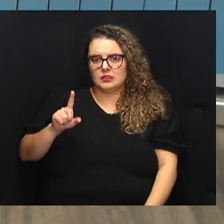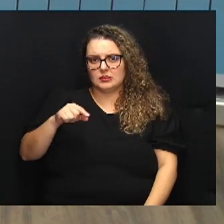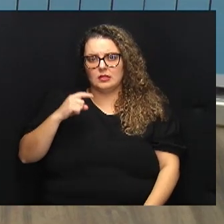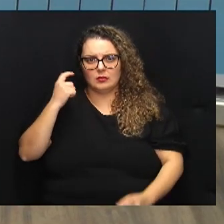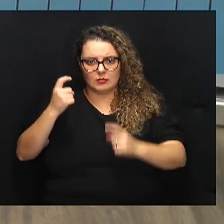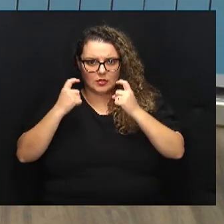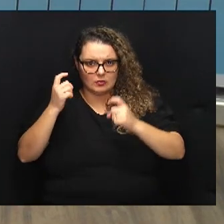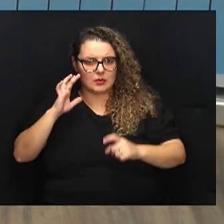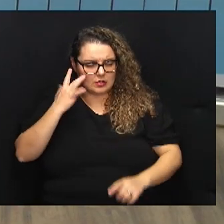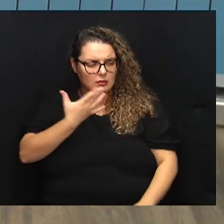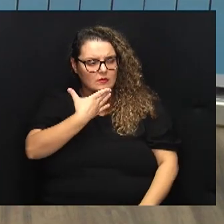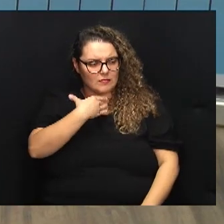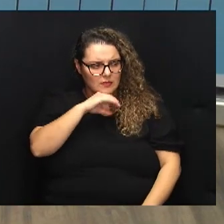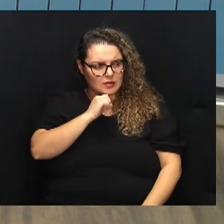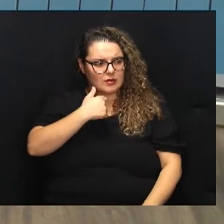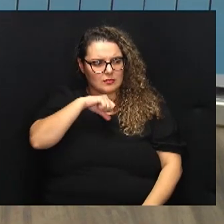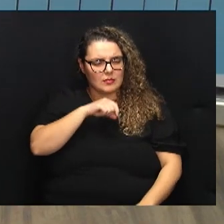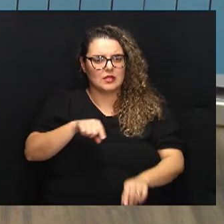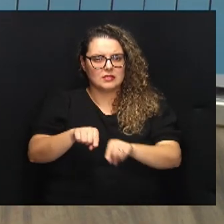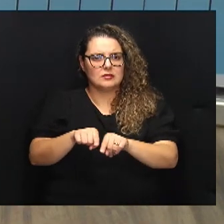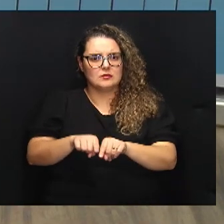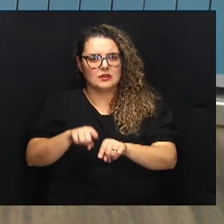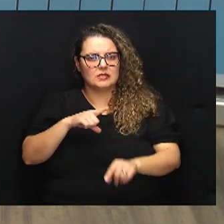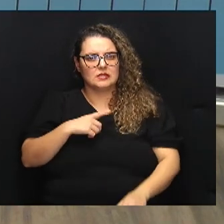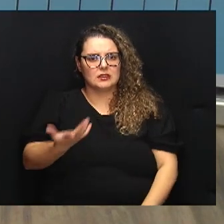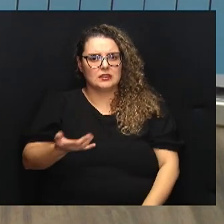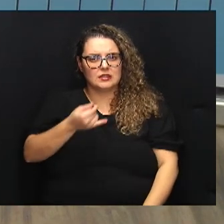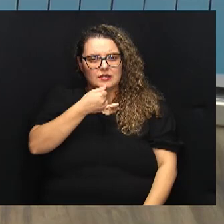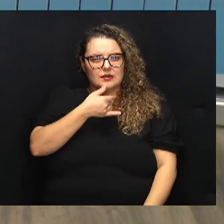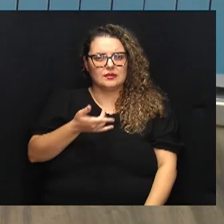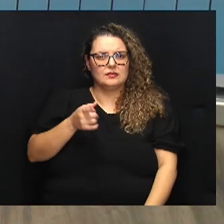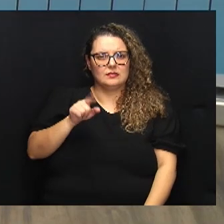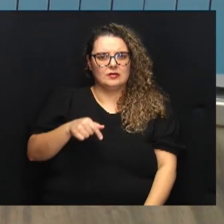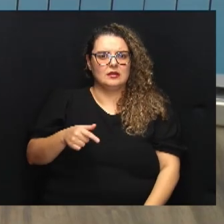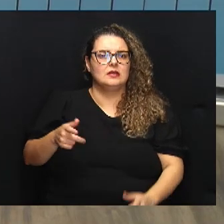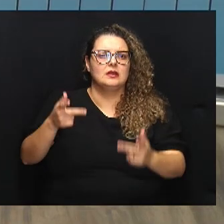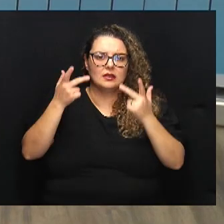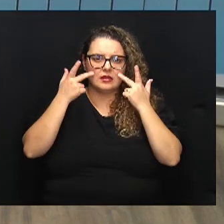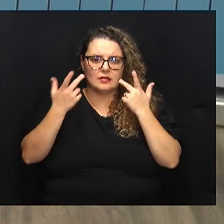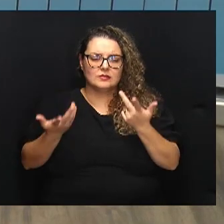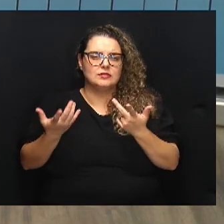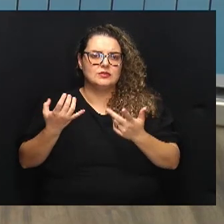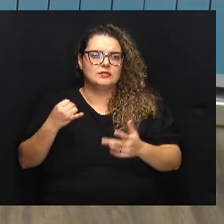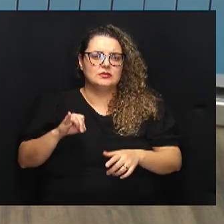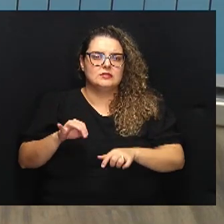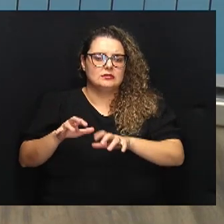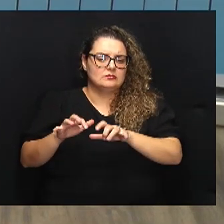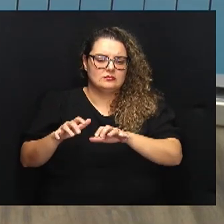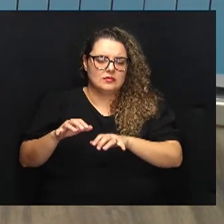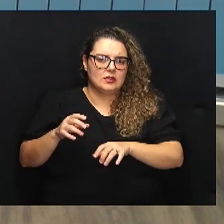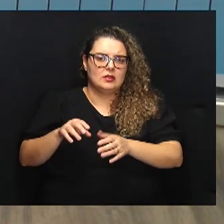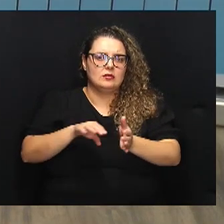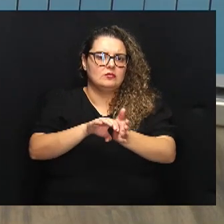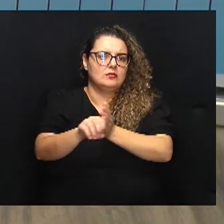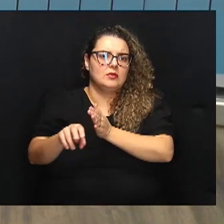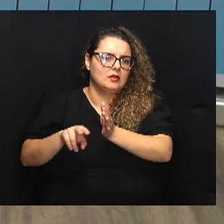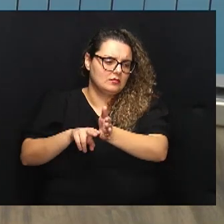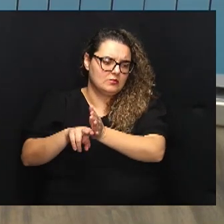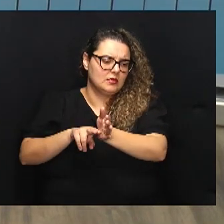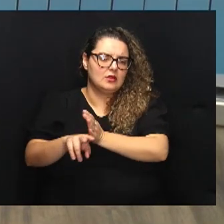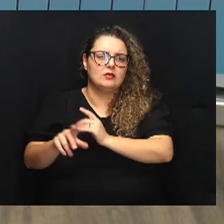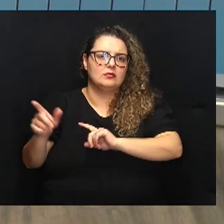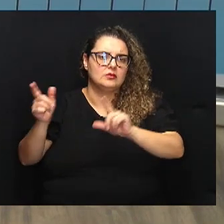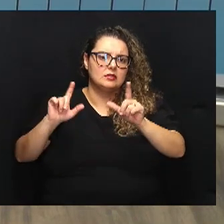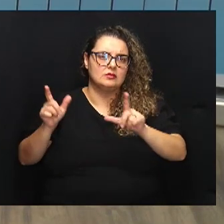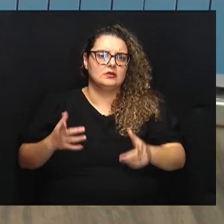que eu acho que os pais têm também e infelizmente é comum. Se a gente colocar em site de busca ou mesmo na televisão,